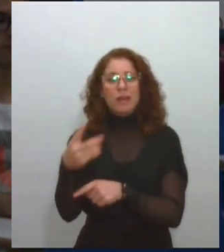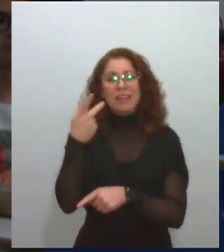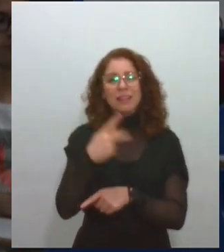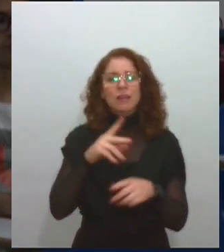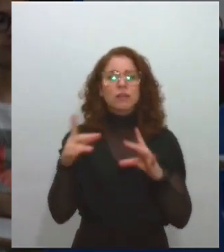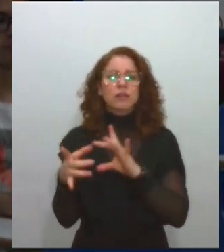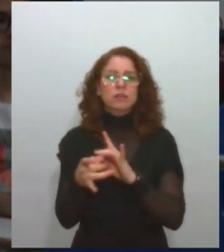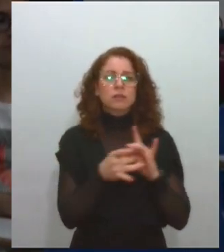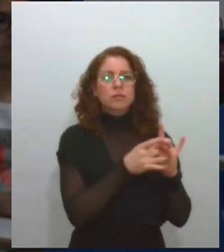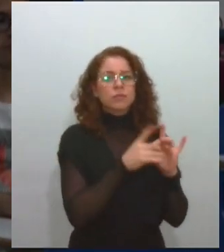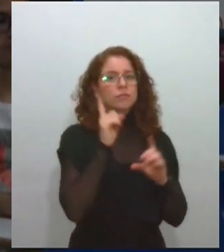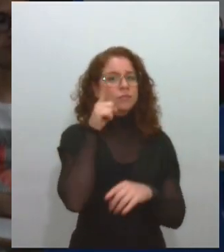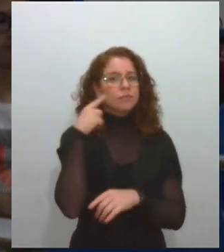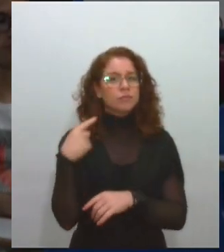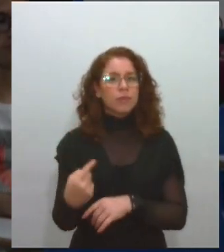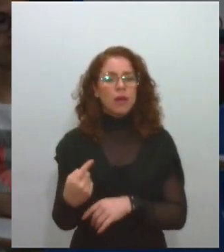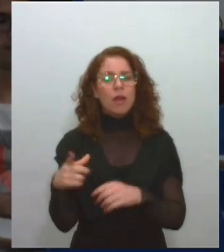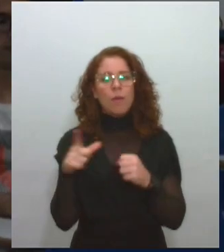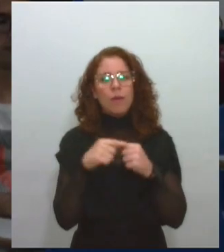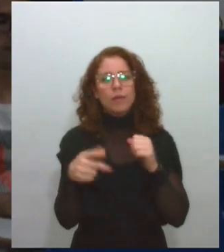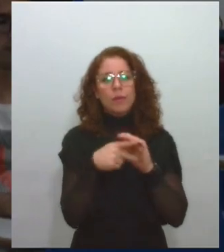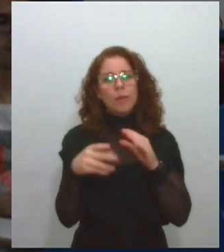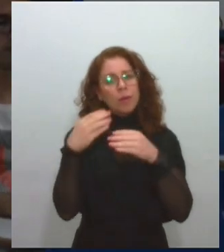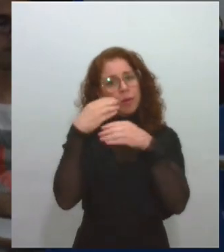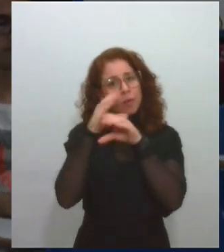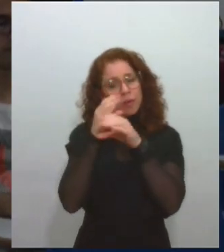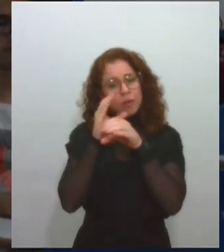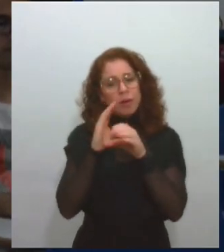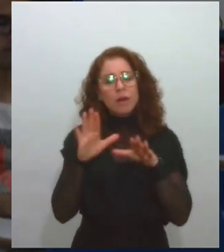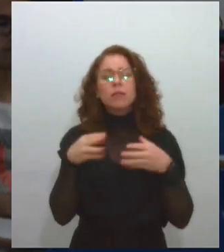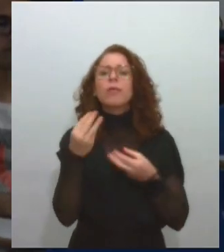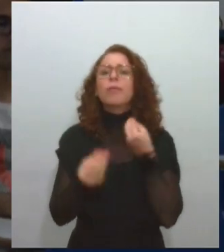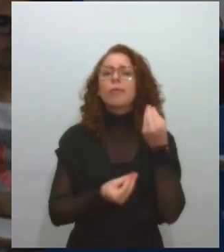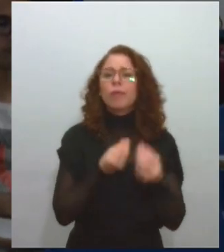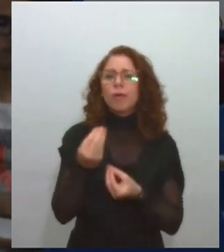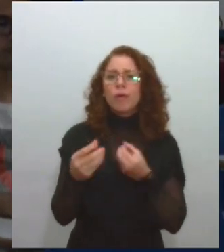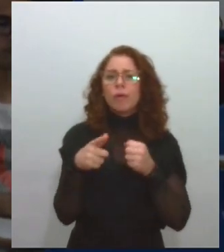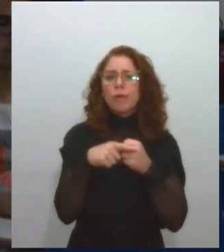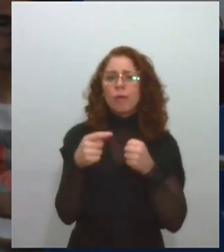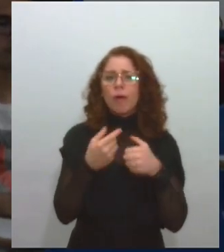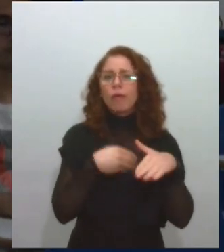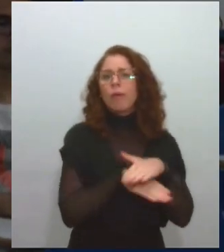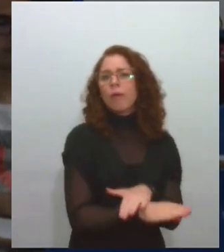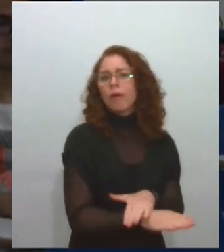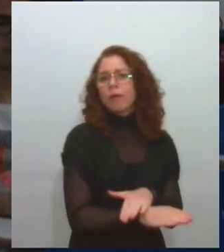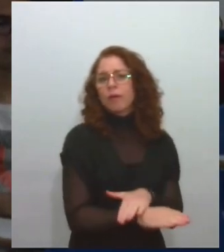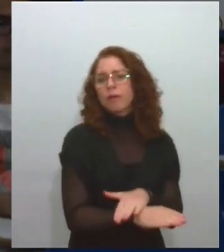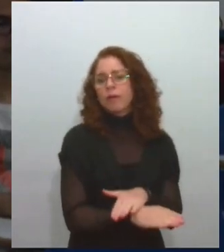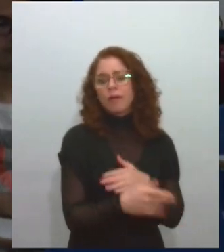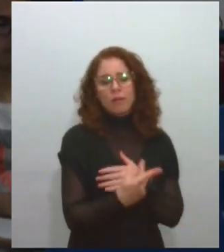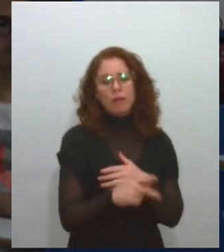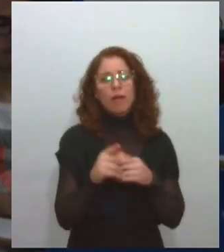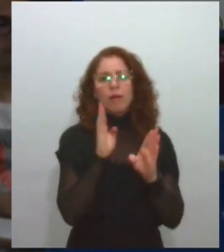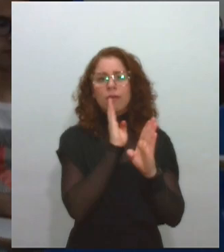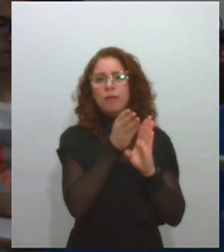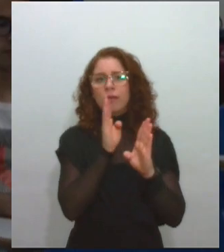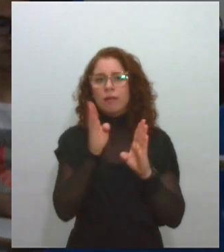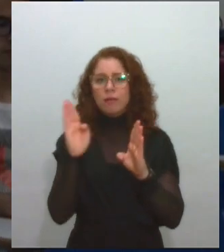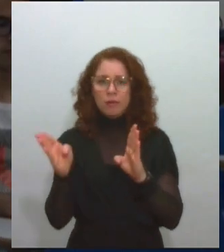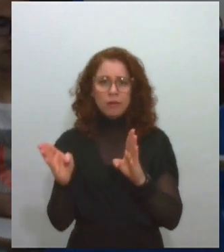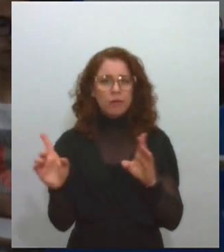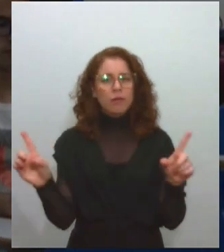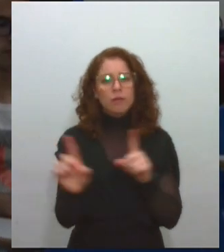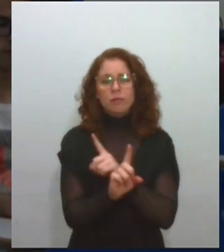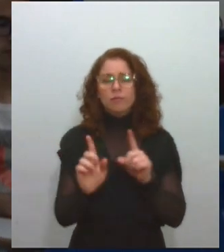científico. Então, não adianta produzir um artigo científico e deixar ele arquivado aqui na biblioteca. Então, quando a Assembleia Legislativa